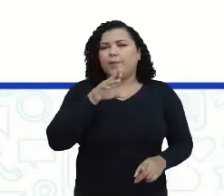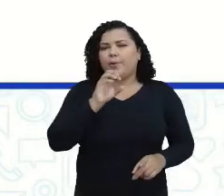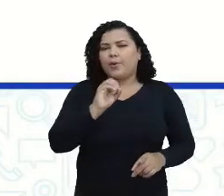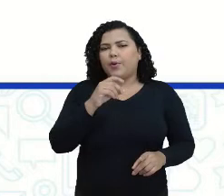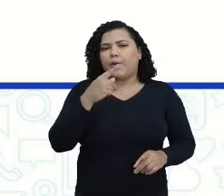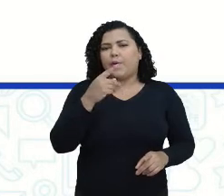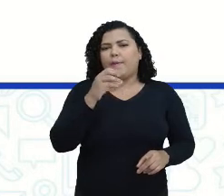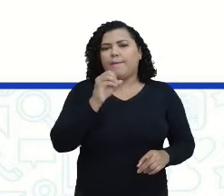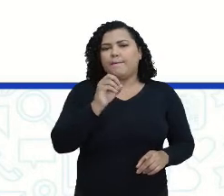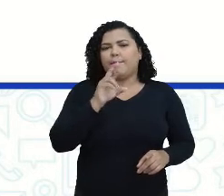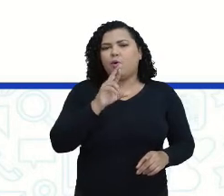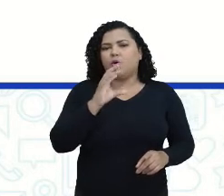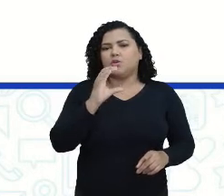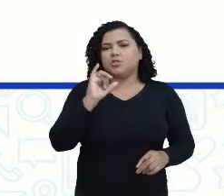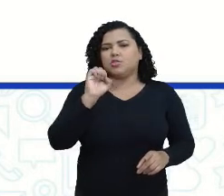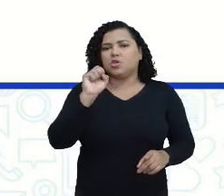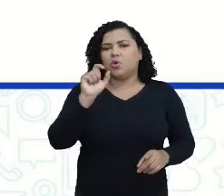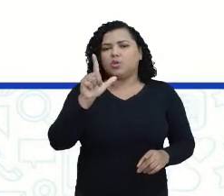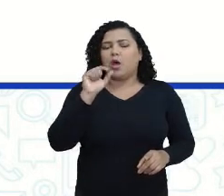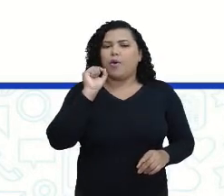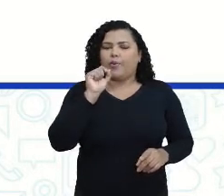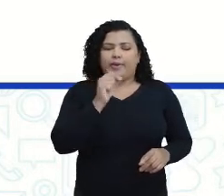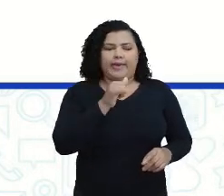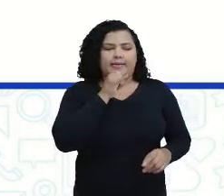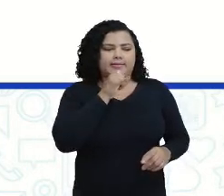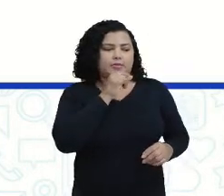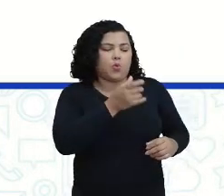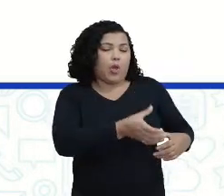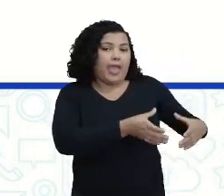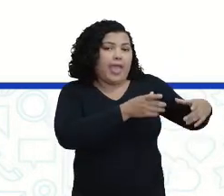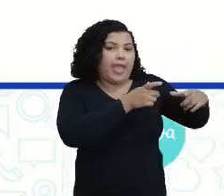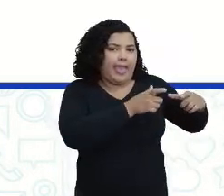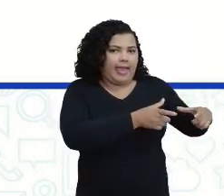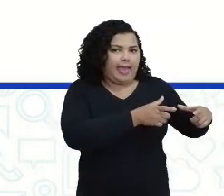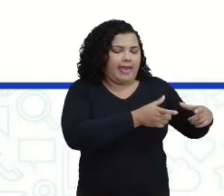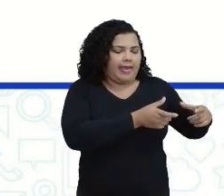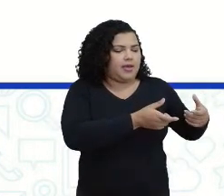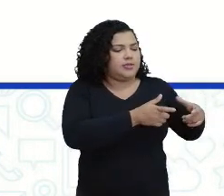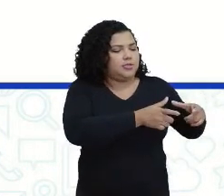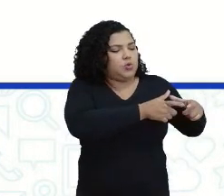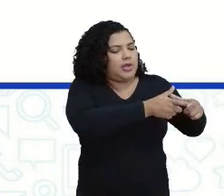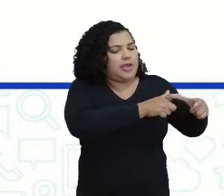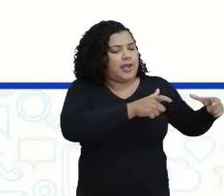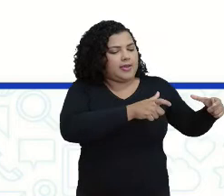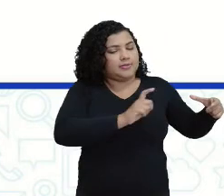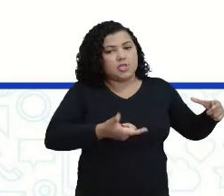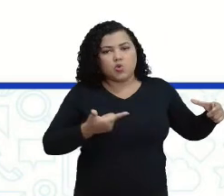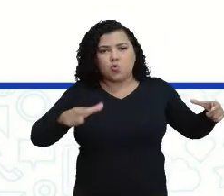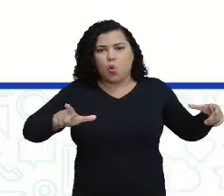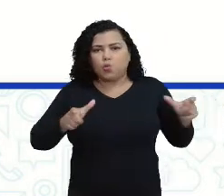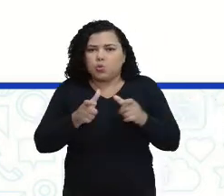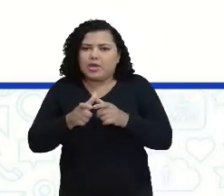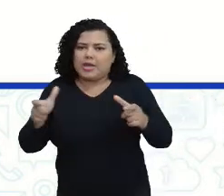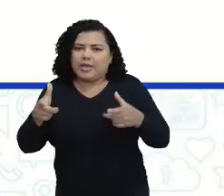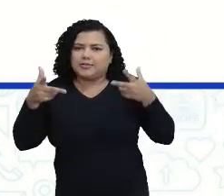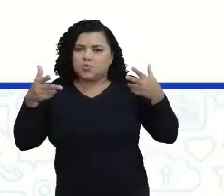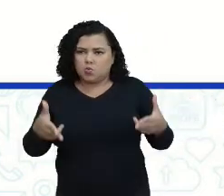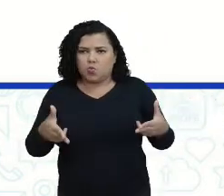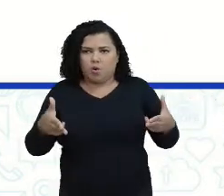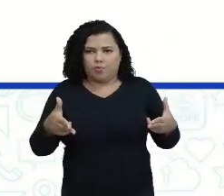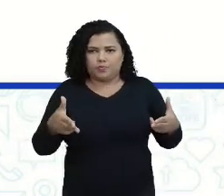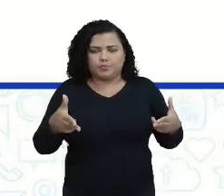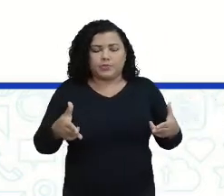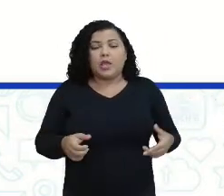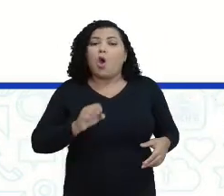crescendo, faz com que a outra cresça também. Ou uma grandeza que esteja diminuindo, faça com que a outra